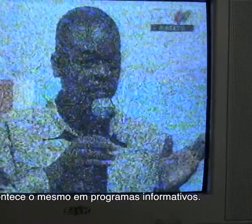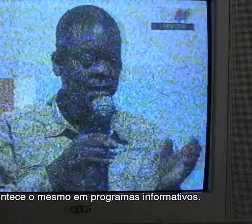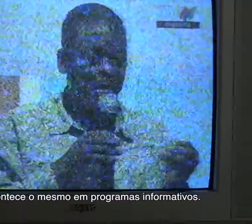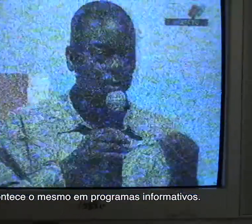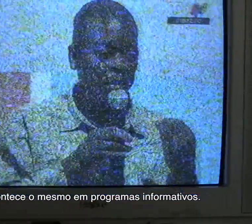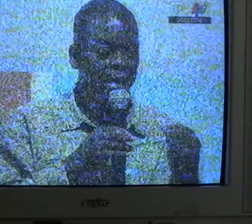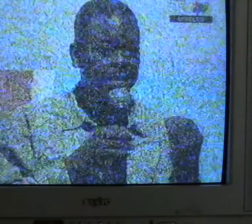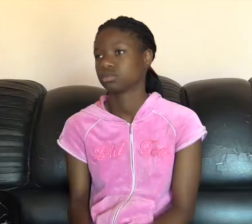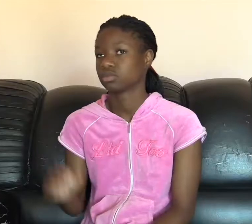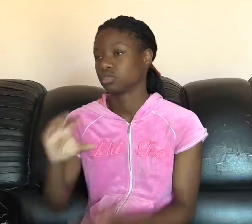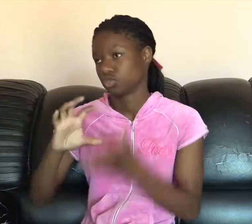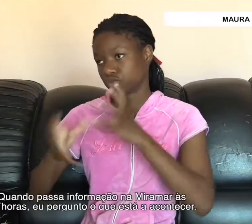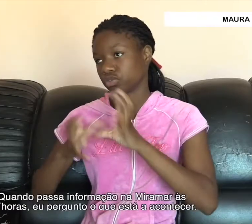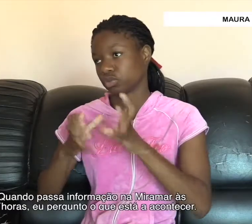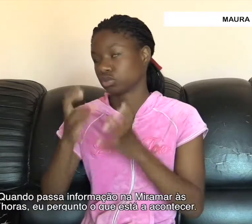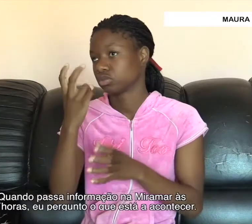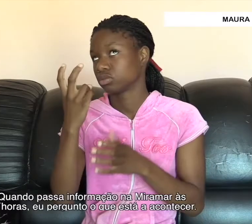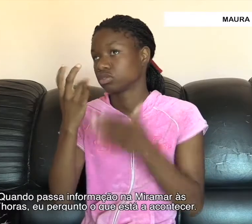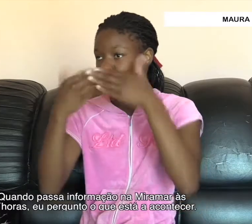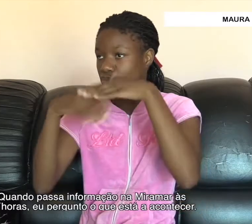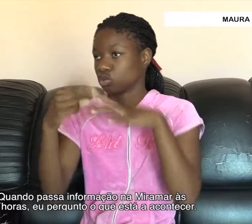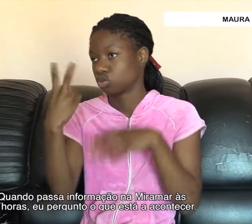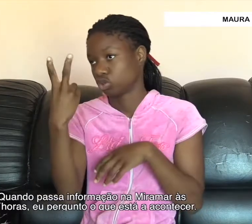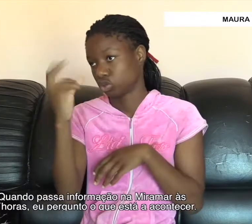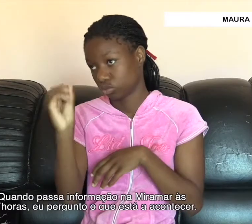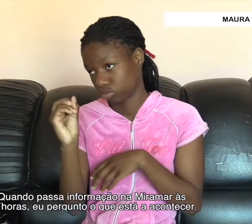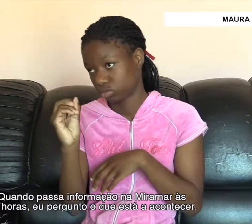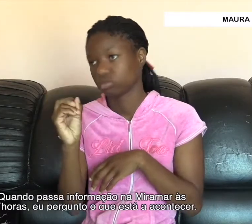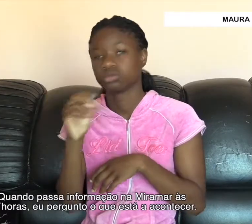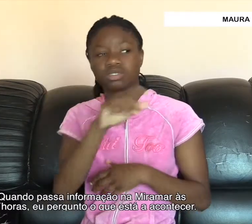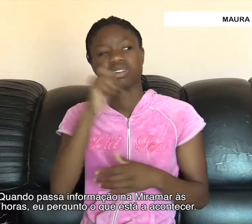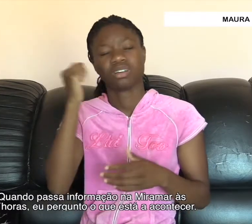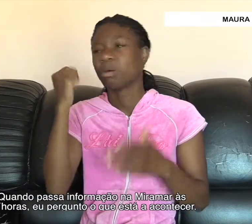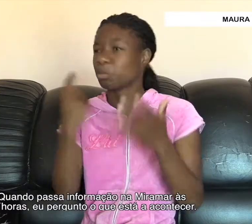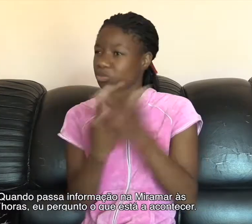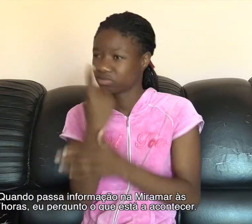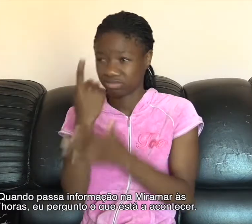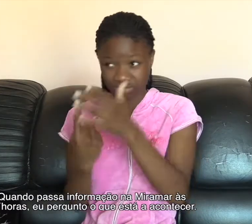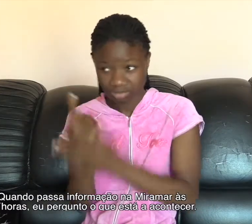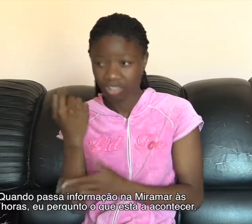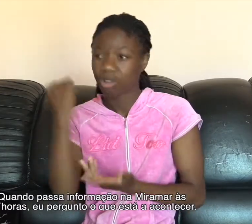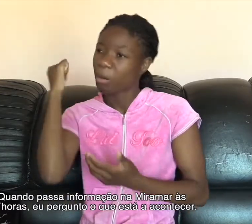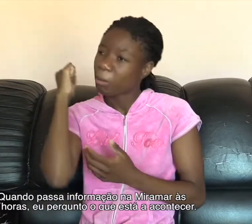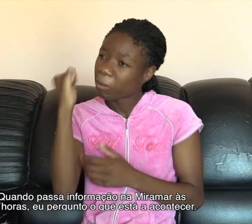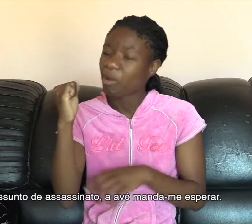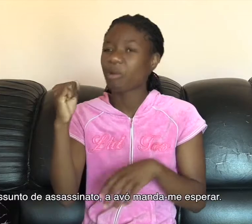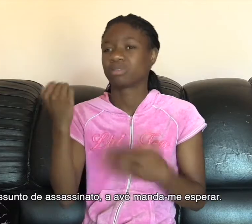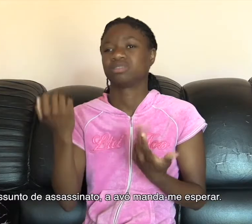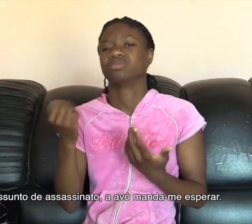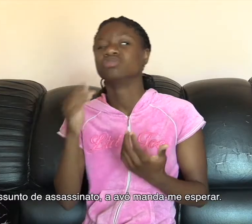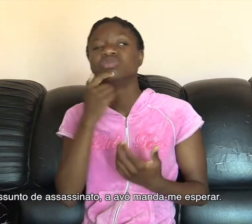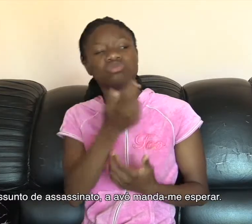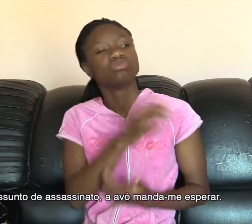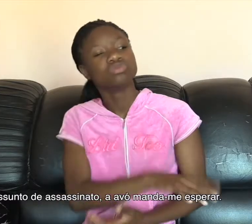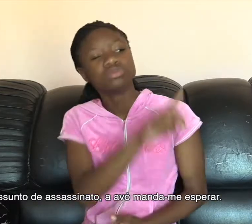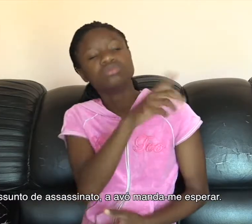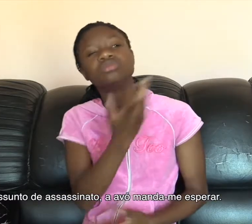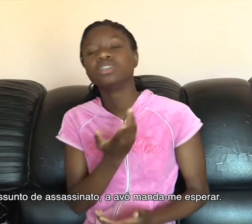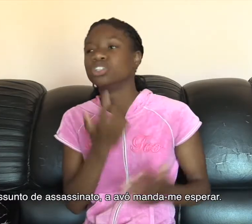informativos quanto essa informação na mira mar às 21 horas eu pergunto o que está a acontecer e se for